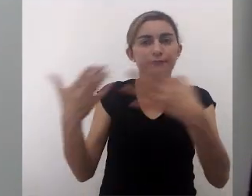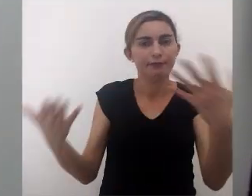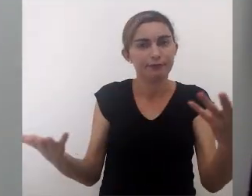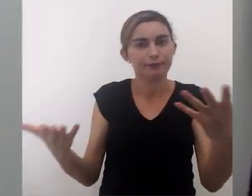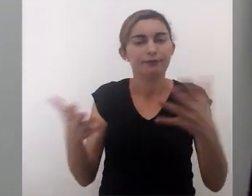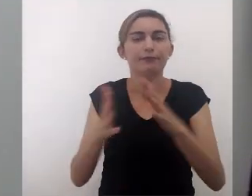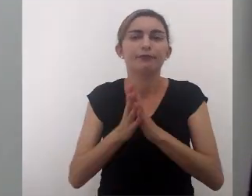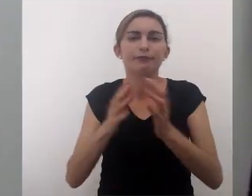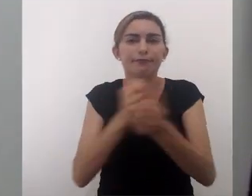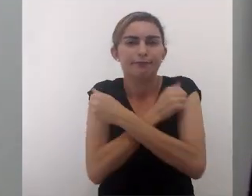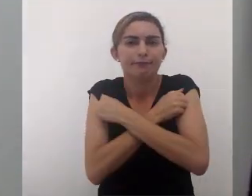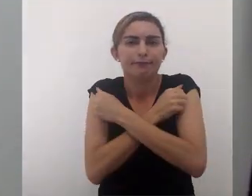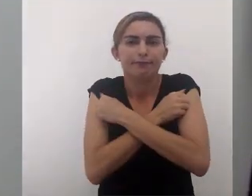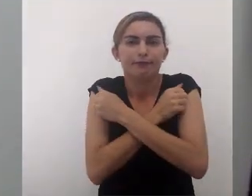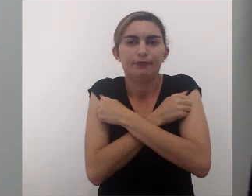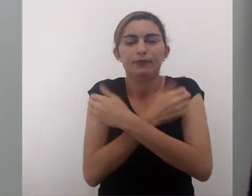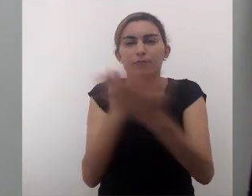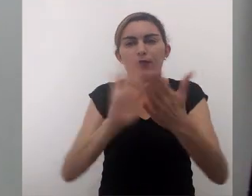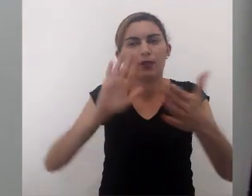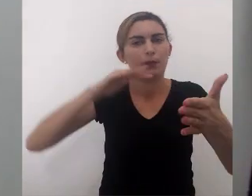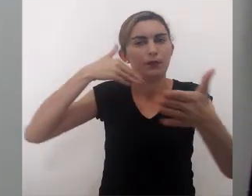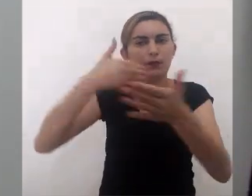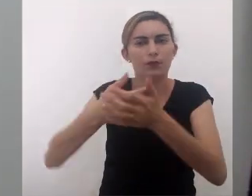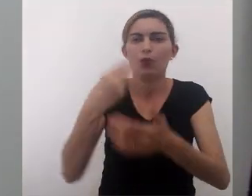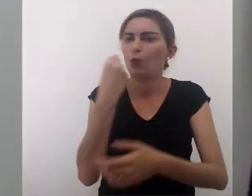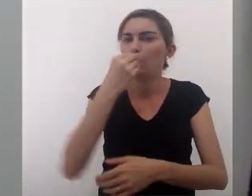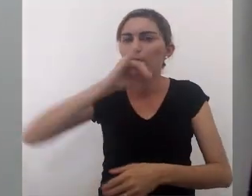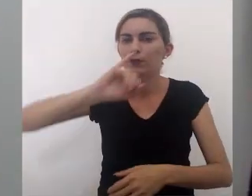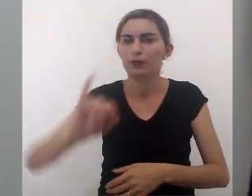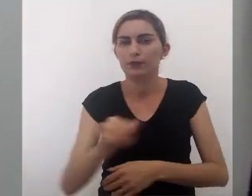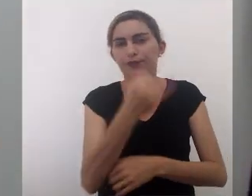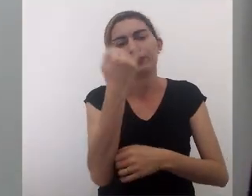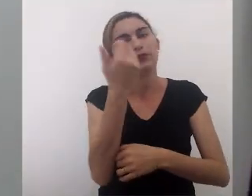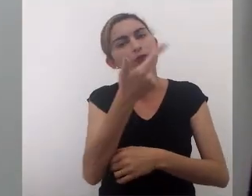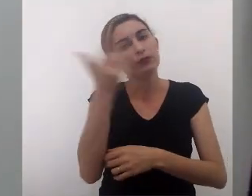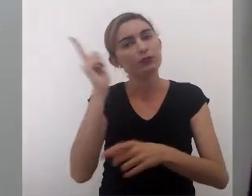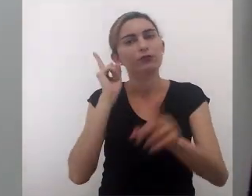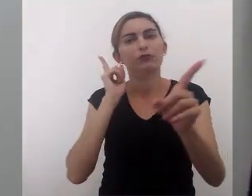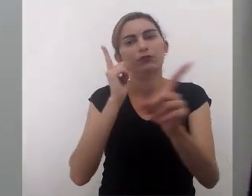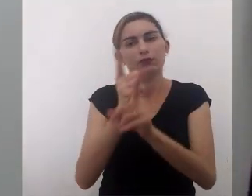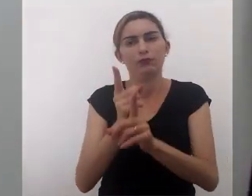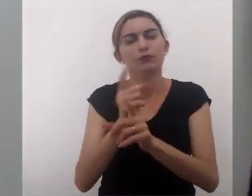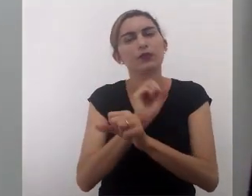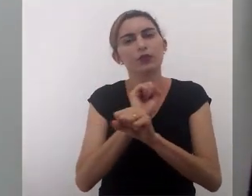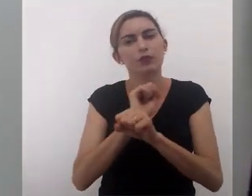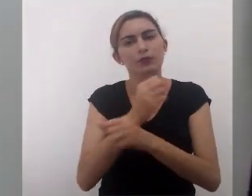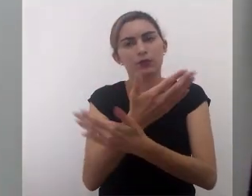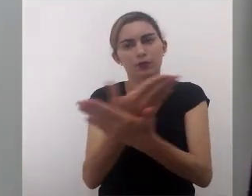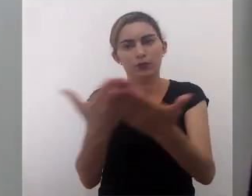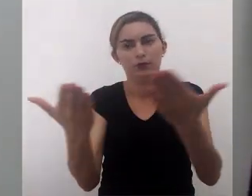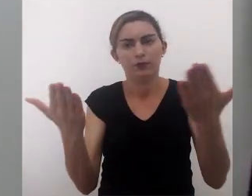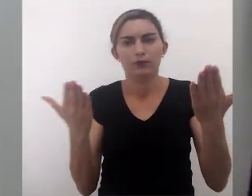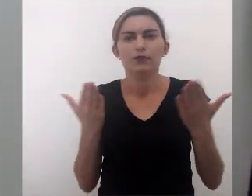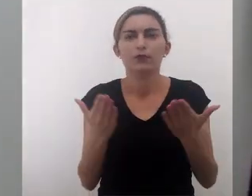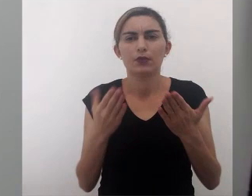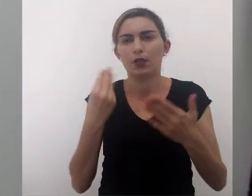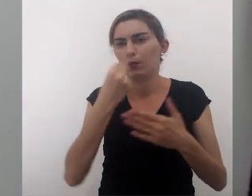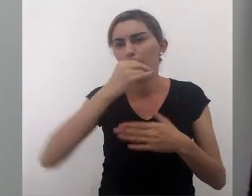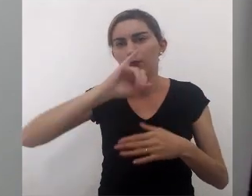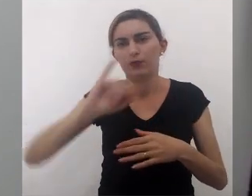queres ou não queres. Um fortíssimo abraço e até a oportunidade e outra oportunidade. Espero que